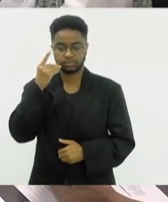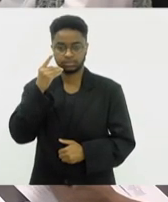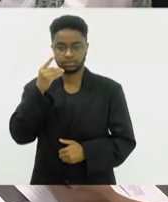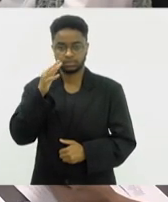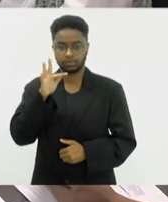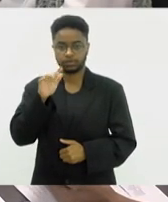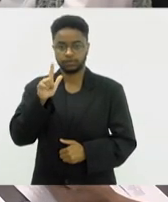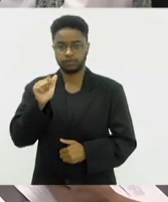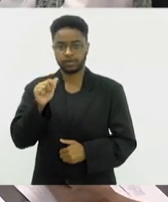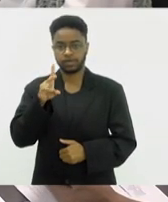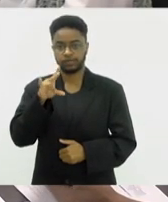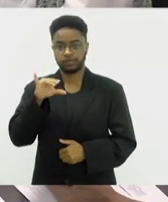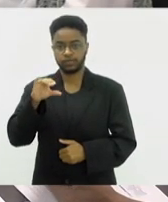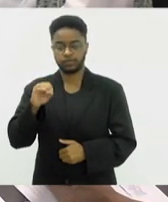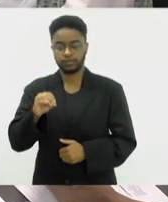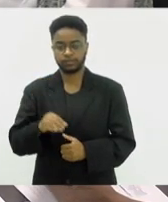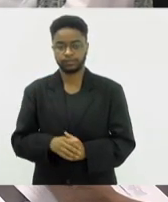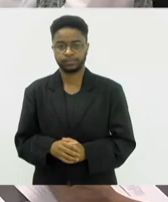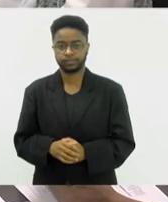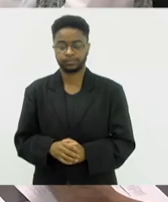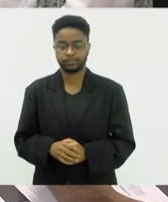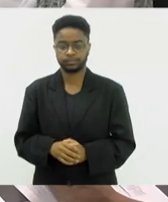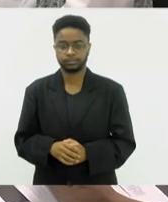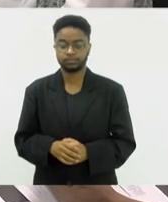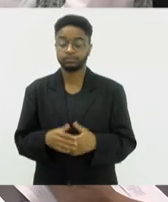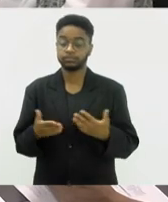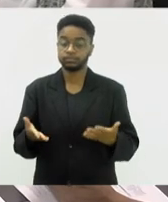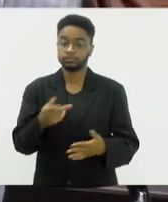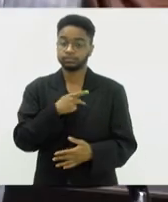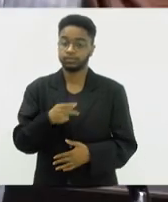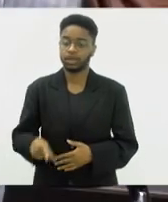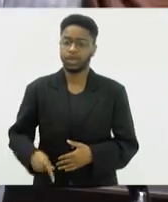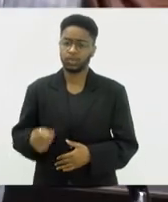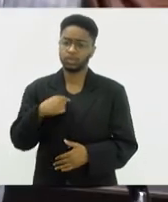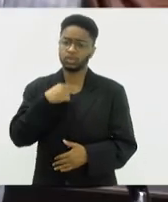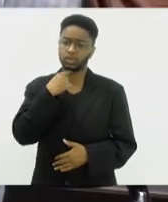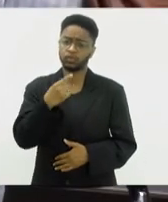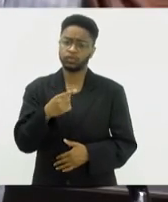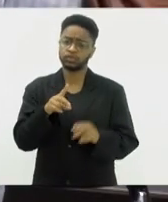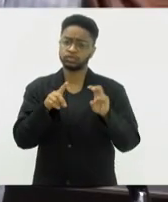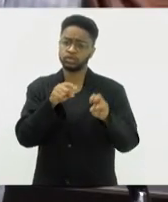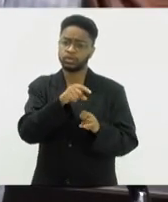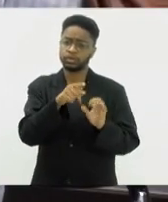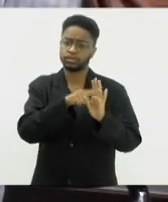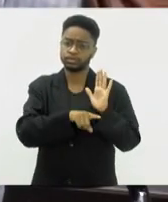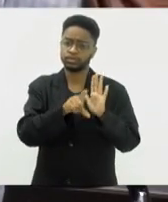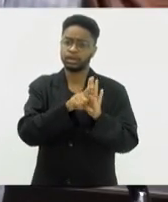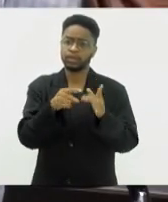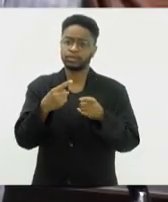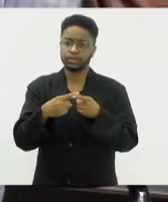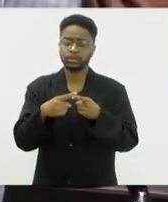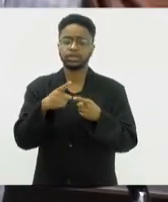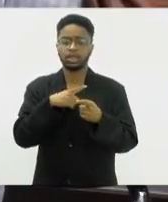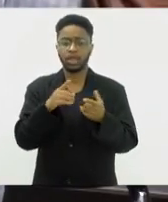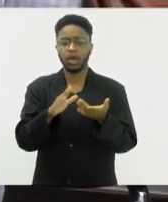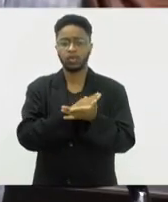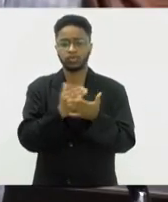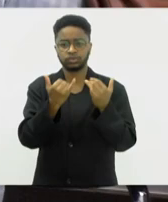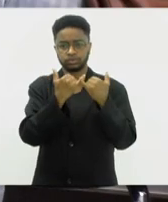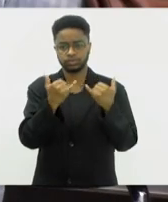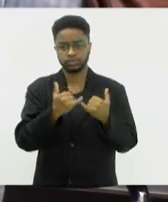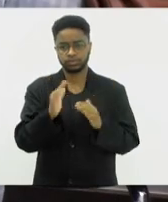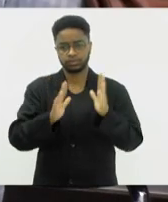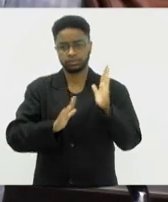deputado Serafim. Senhor presidente, tenho uma dúvida sobre esse projeto. A gente enfrentou alguns projetos de natureza semelhantes na